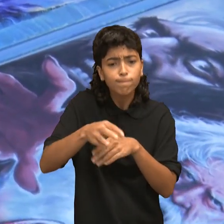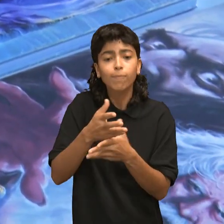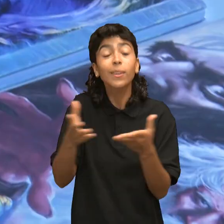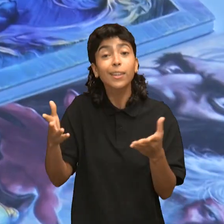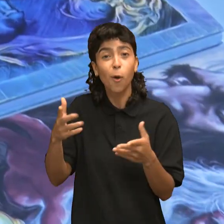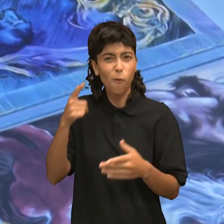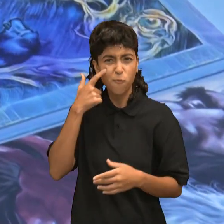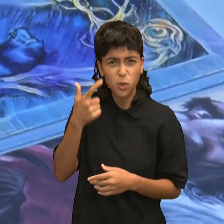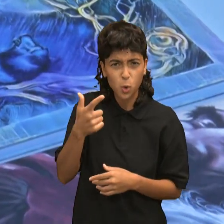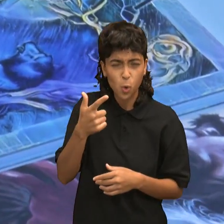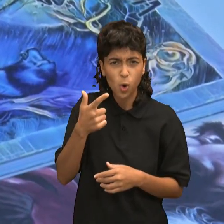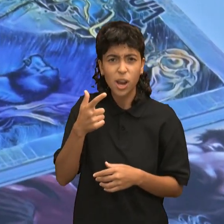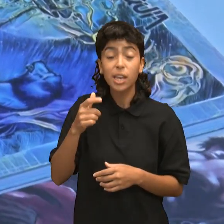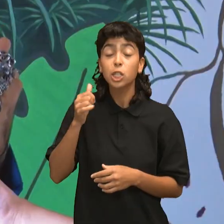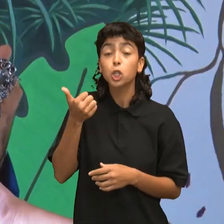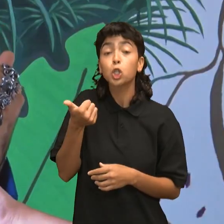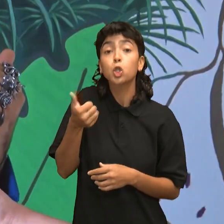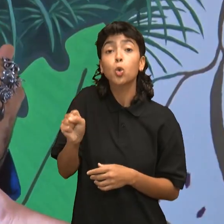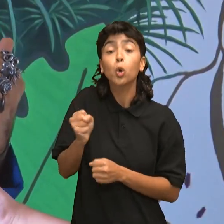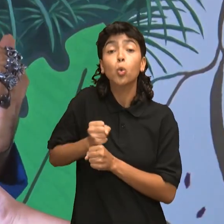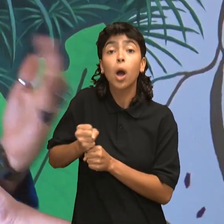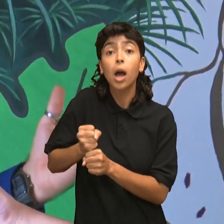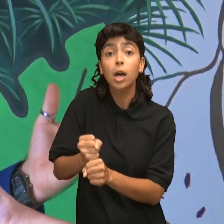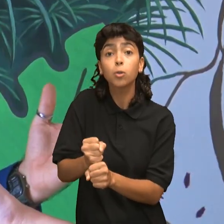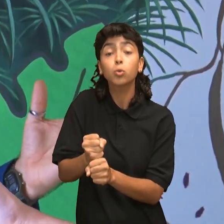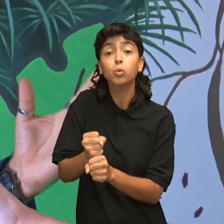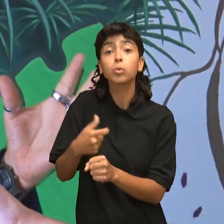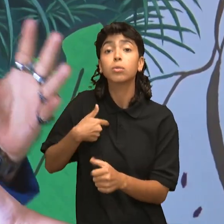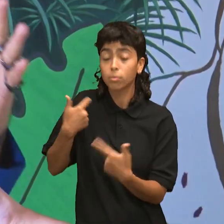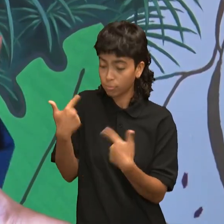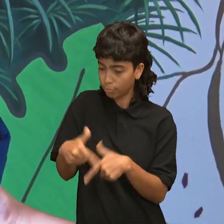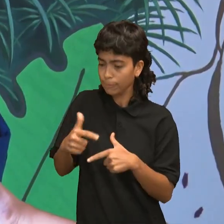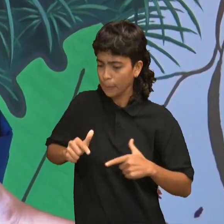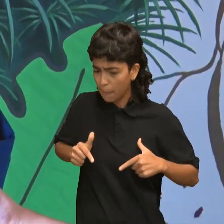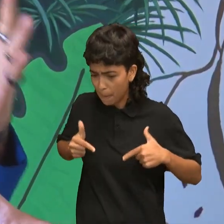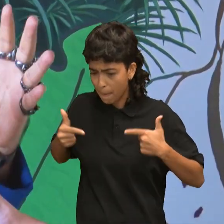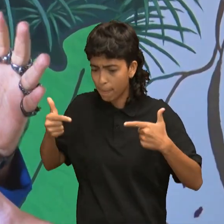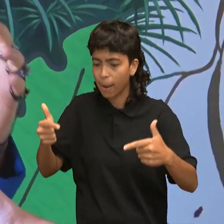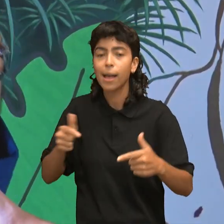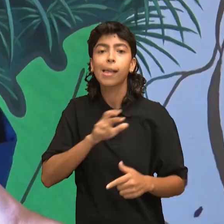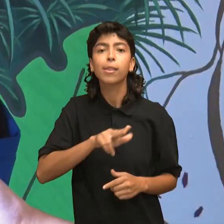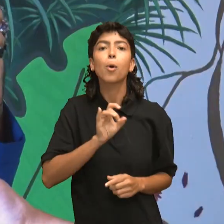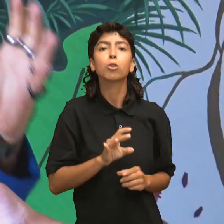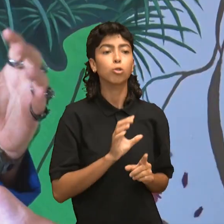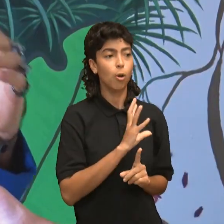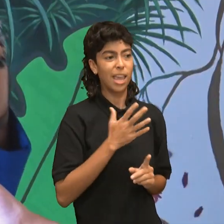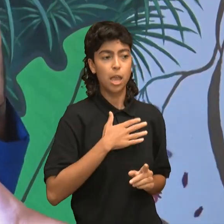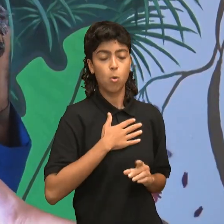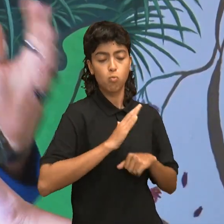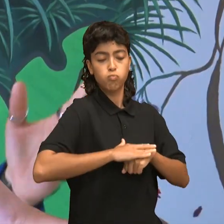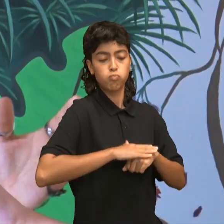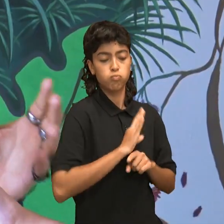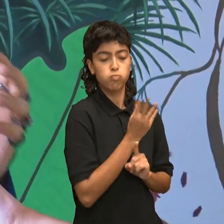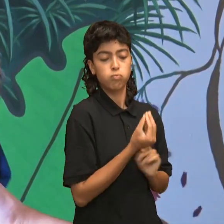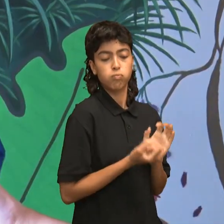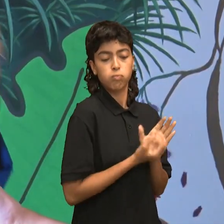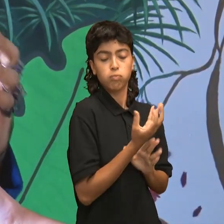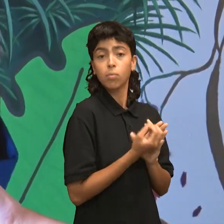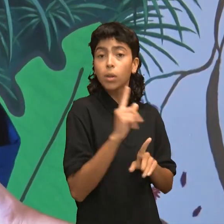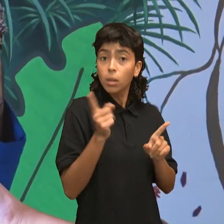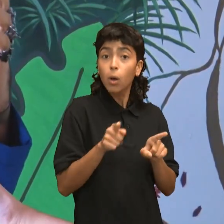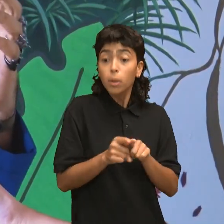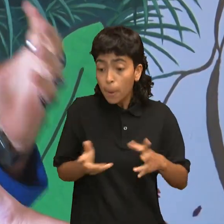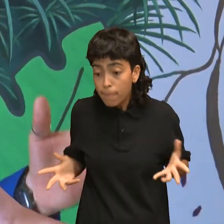de 18 anos aqui na UFG, em Goiânia e em Goiás, de incentivo à produção, à pesquisa